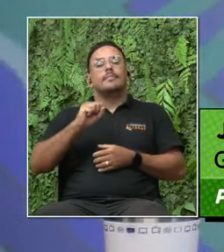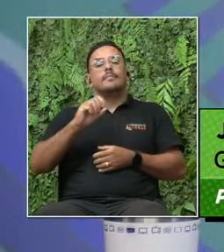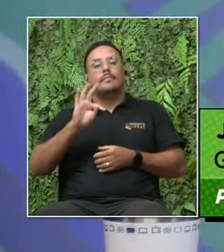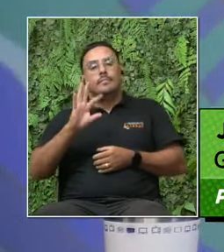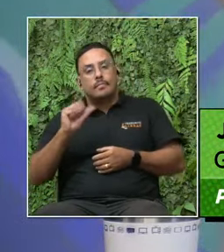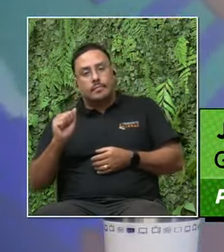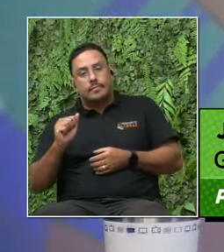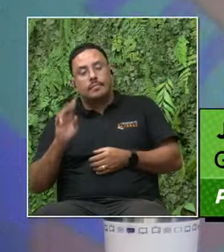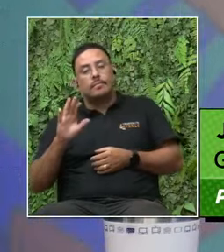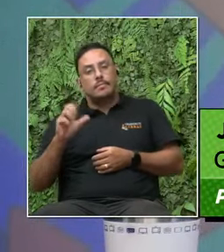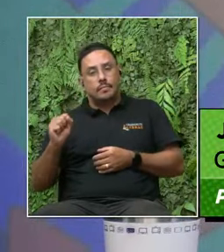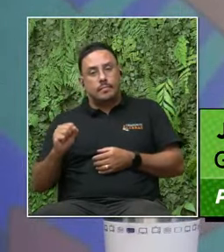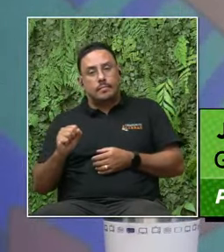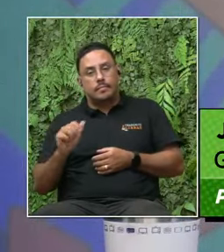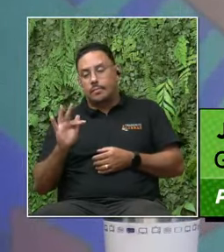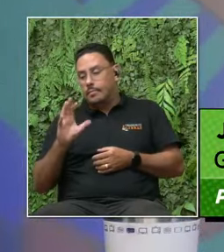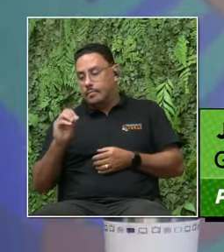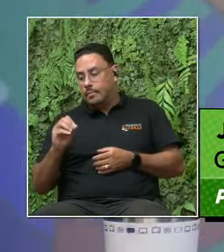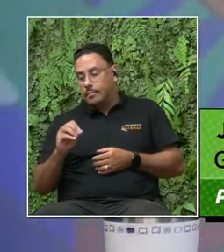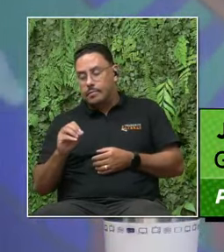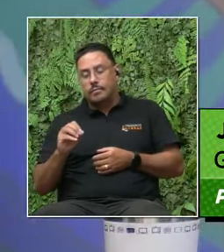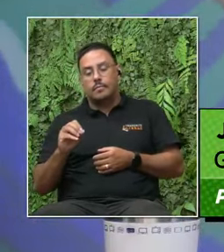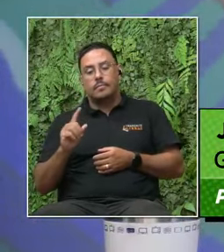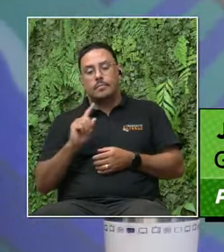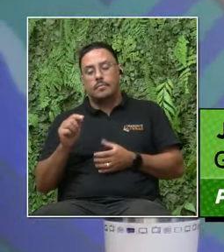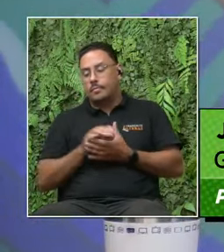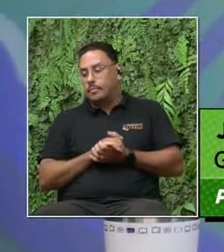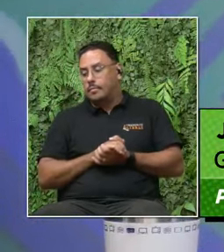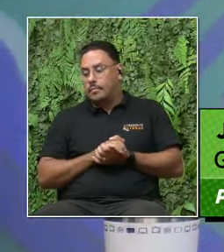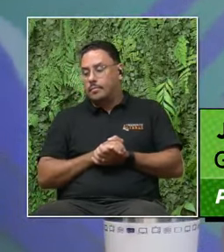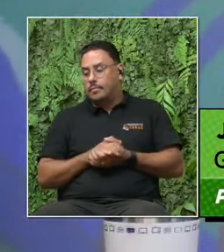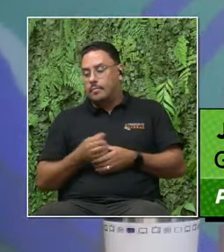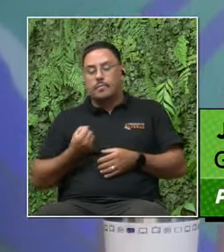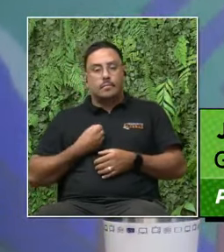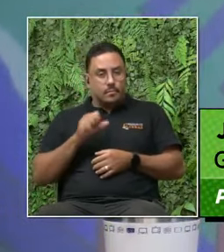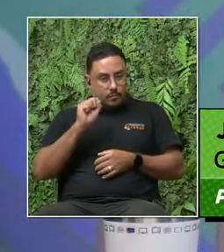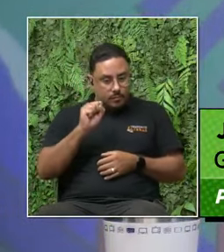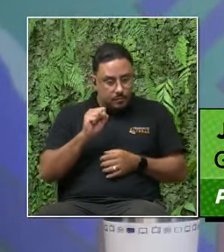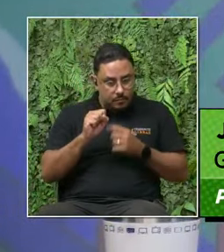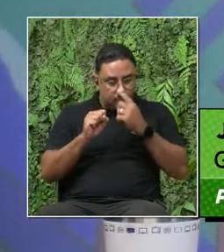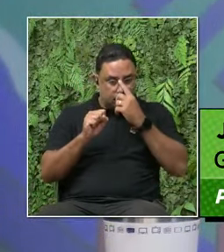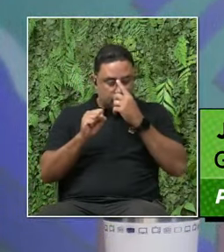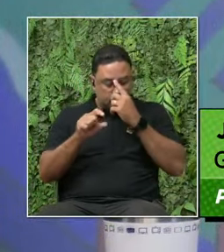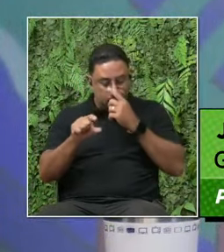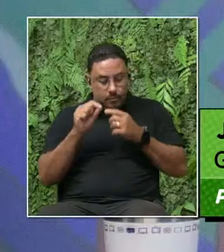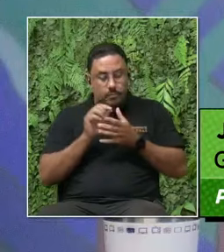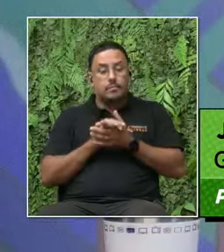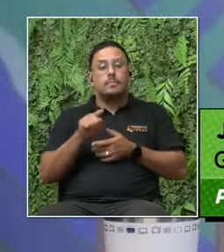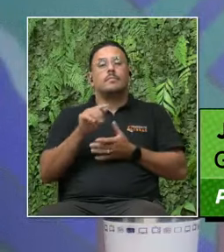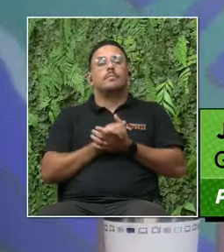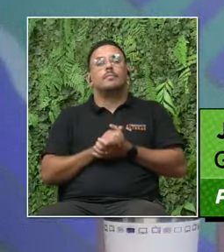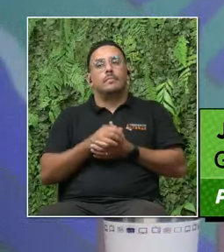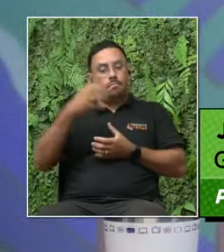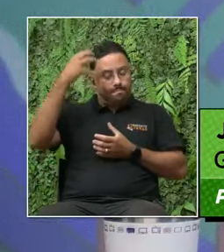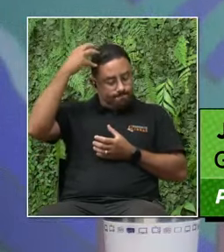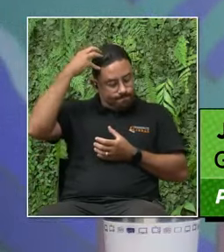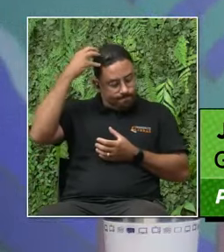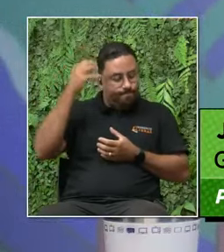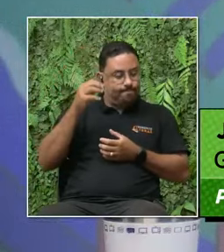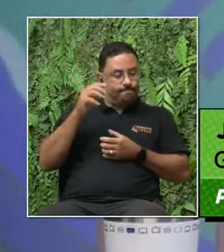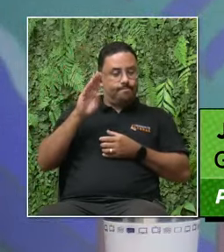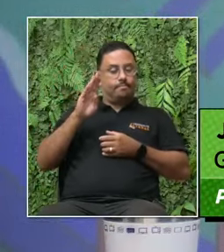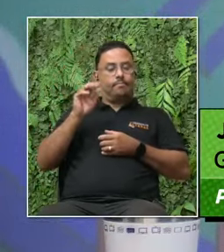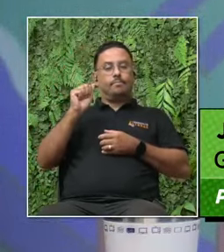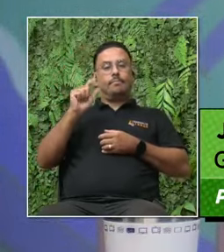batalha Franco ar também nota oito e só um destaque o a culpa do